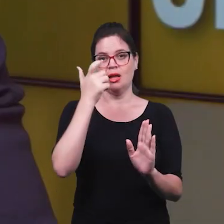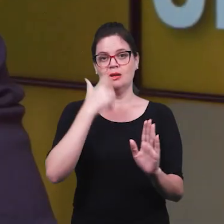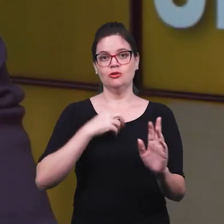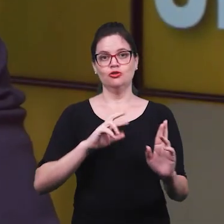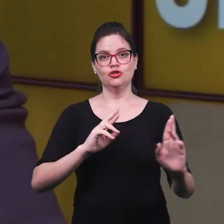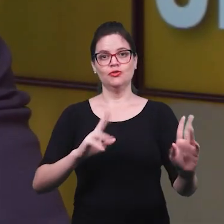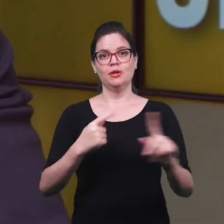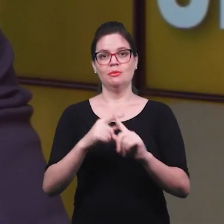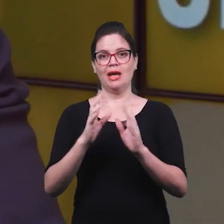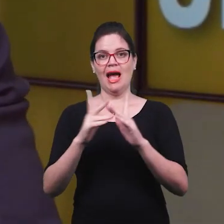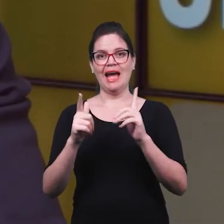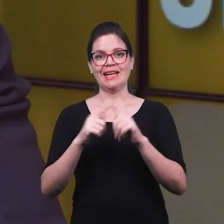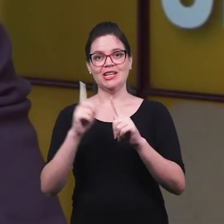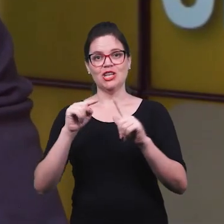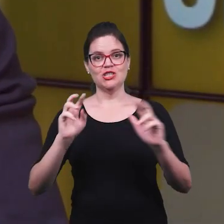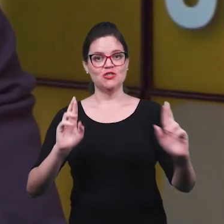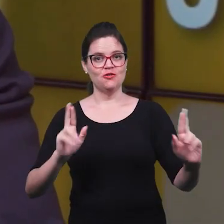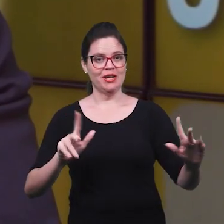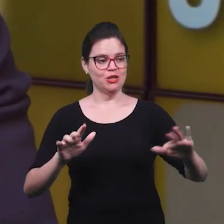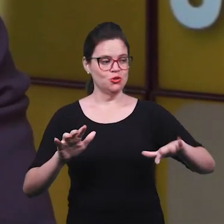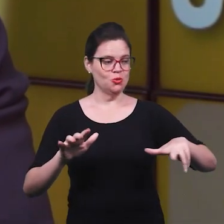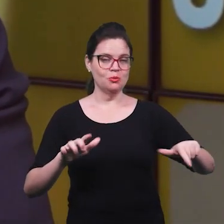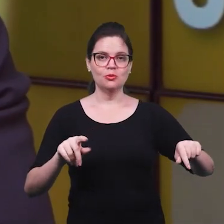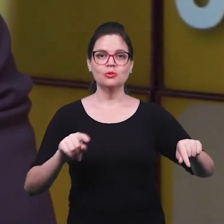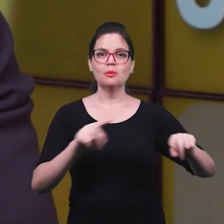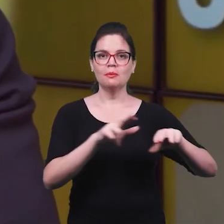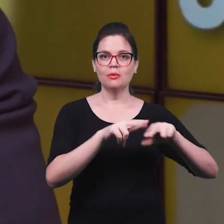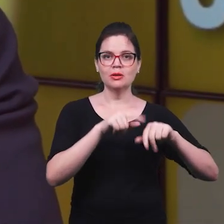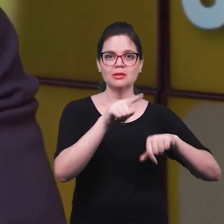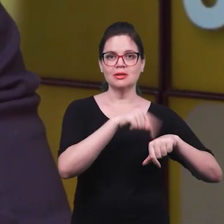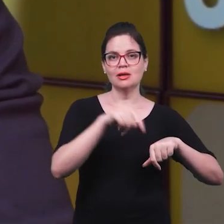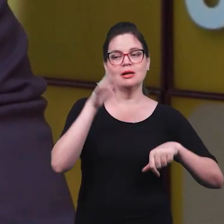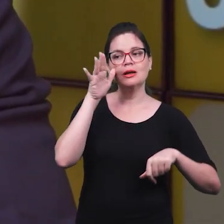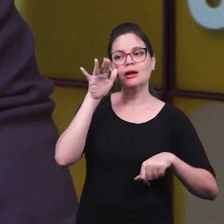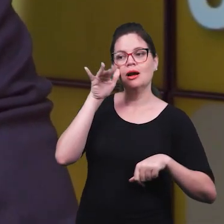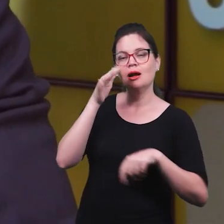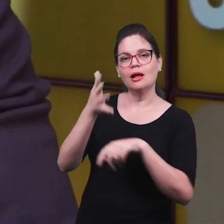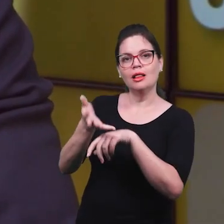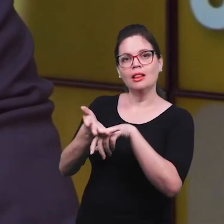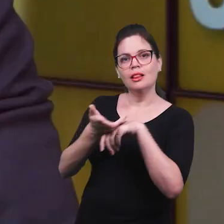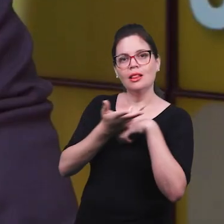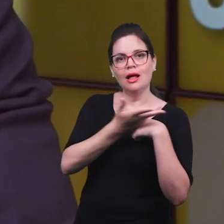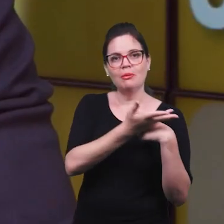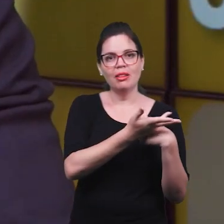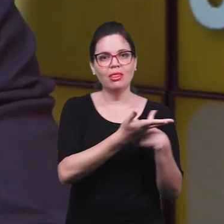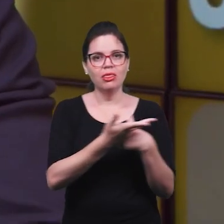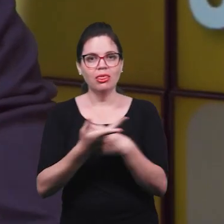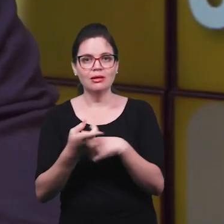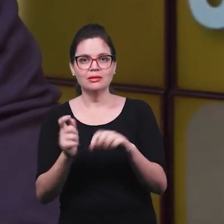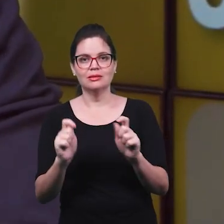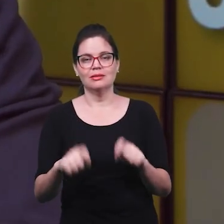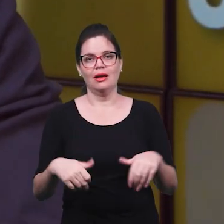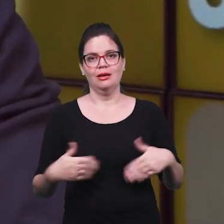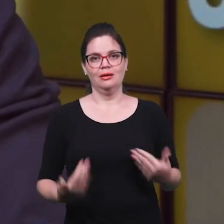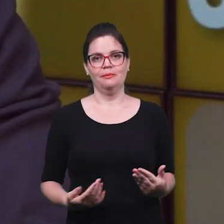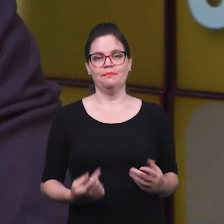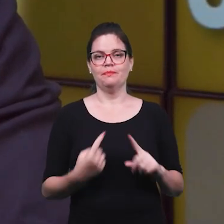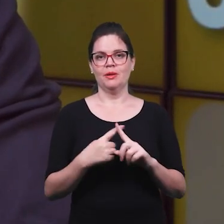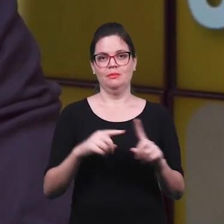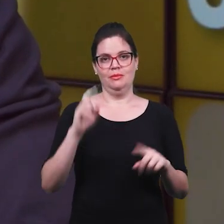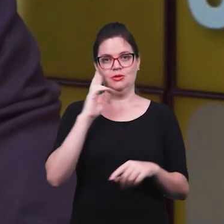por ser diferente. É por quê? Porque, na verdade, Deus nos chamou para, através das nossas